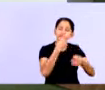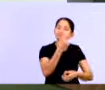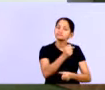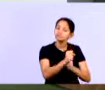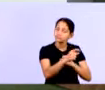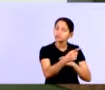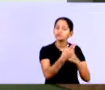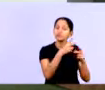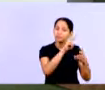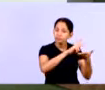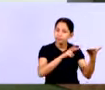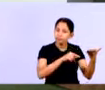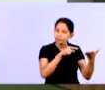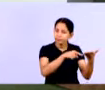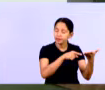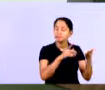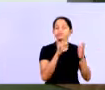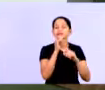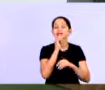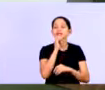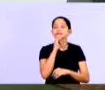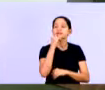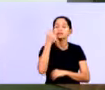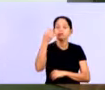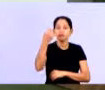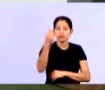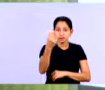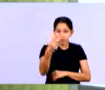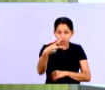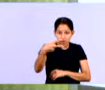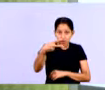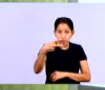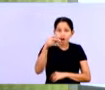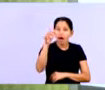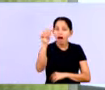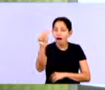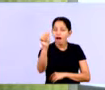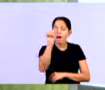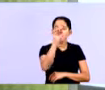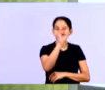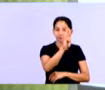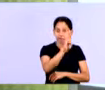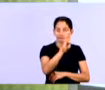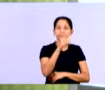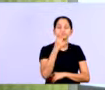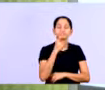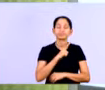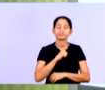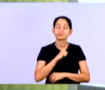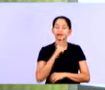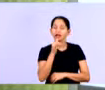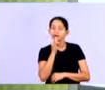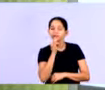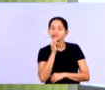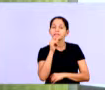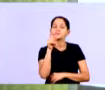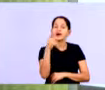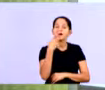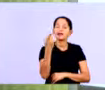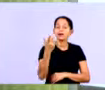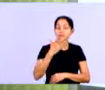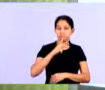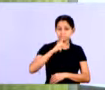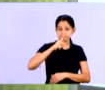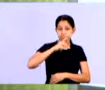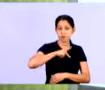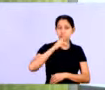ler. Então, pessoal, ele coloca assim, existem dois cenários, a situação A e a situação B. Quando nós estamos retratando capital próprio,